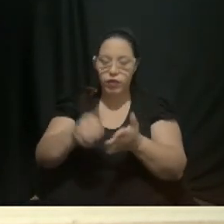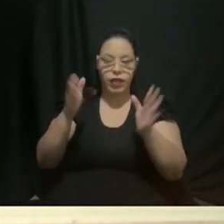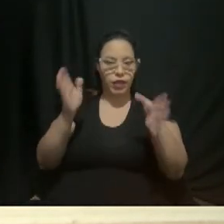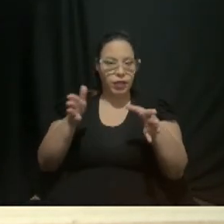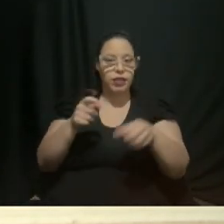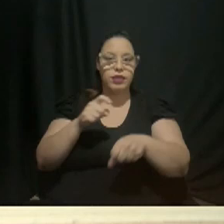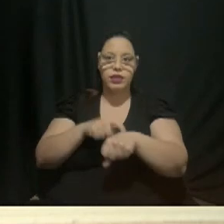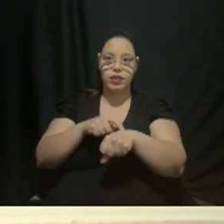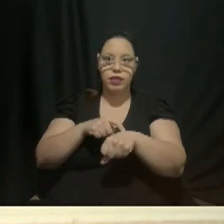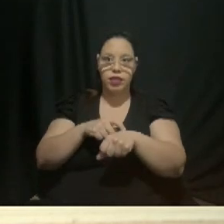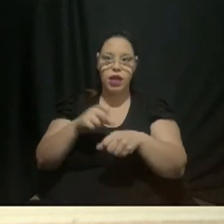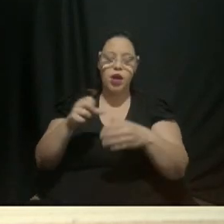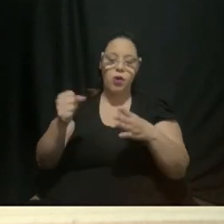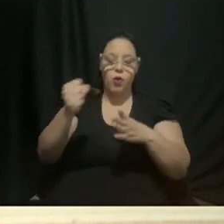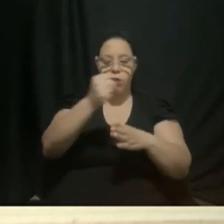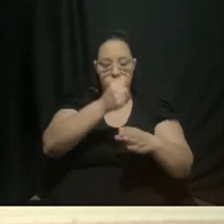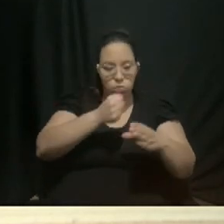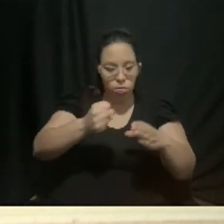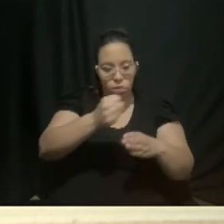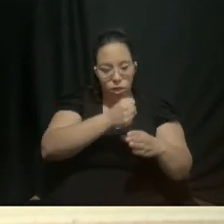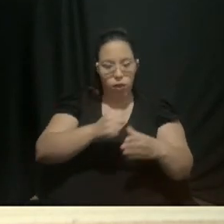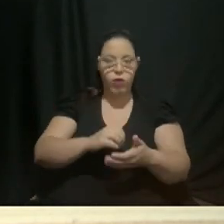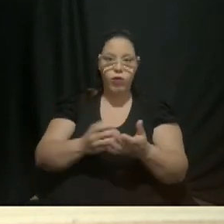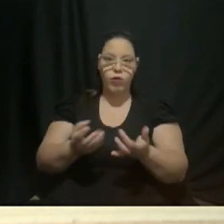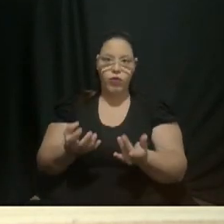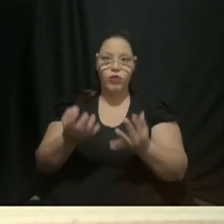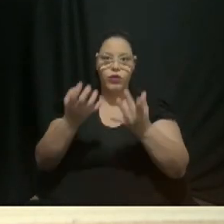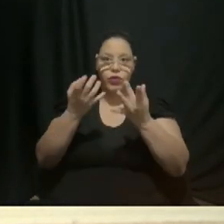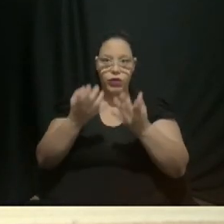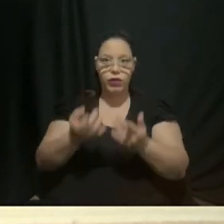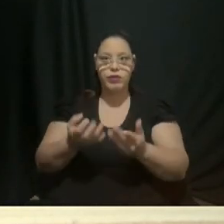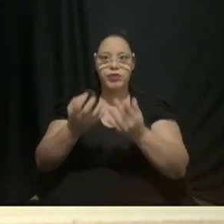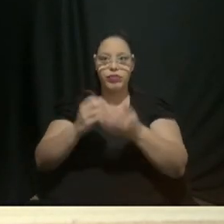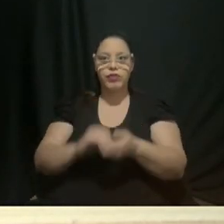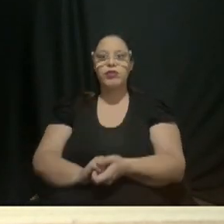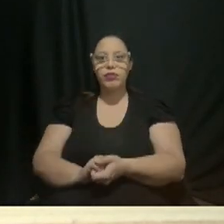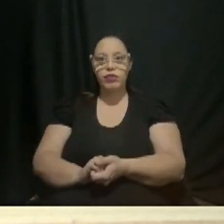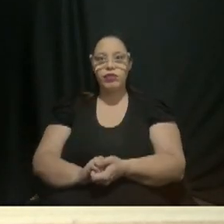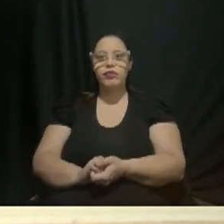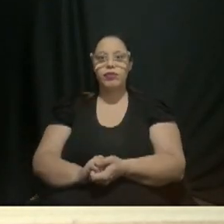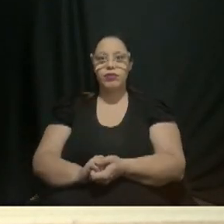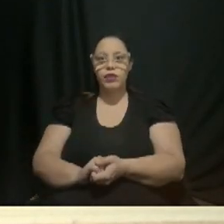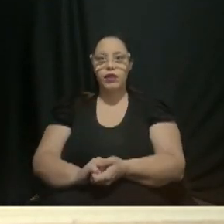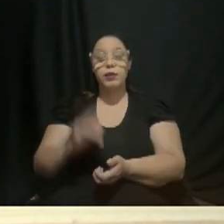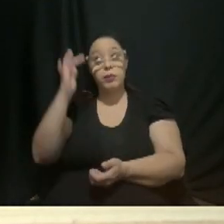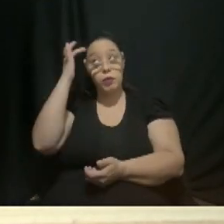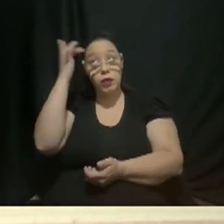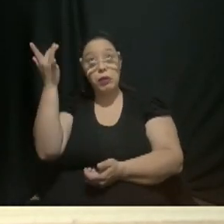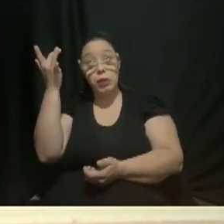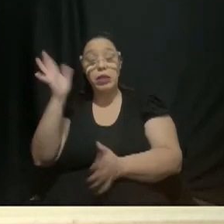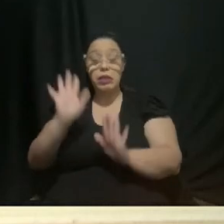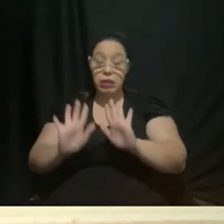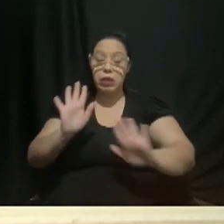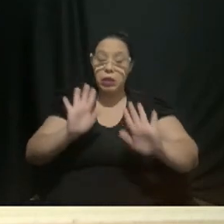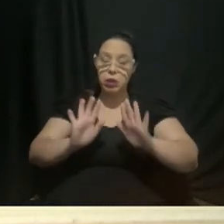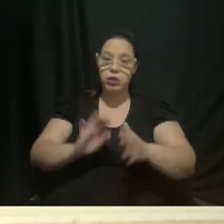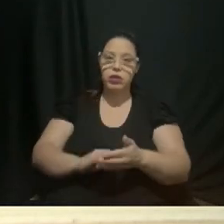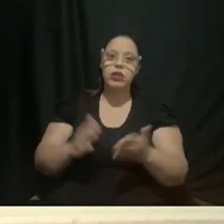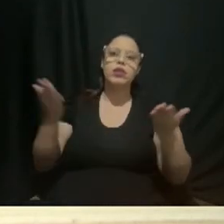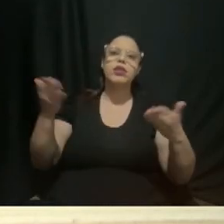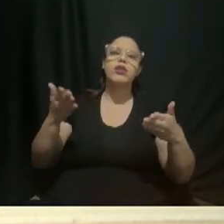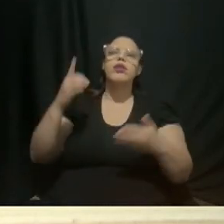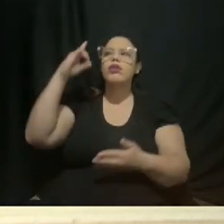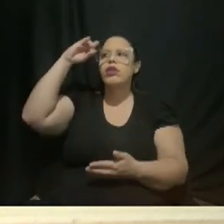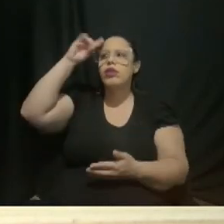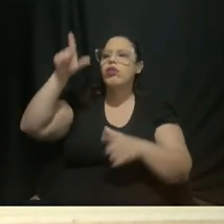ajudar e ferve no fogo também. E ferve no fogo também para poder... Que ajuda, né? Para facilitar o processo da gente ali, né? E hoje em dia, como é que é o seu trabalho? Como é